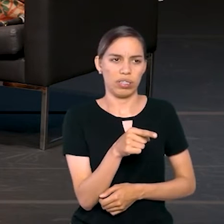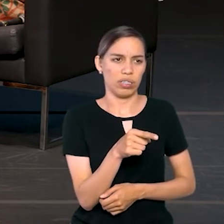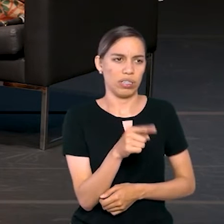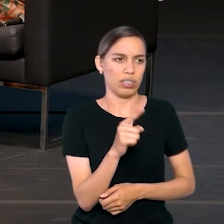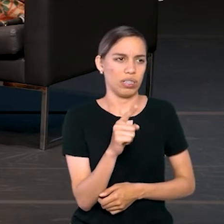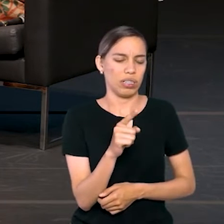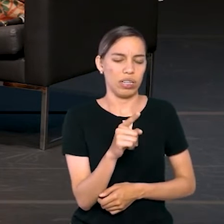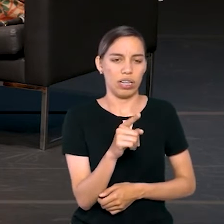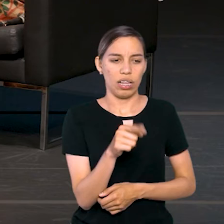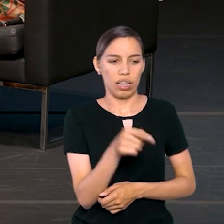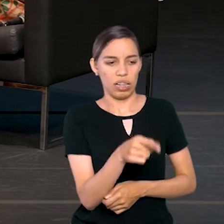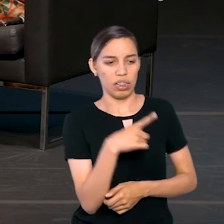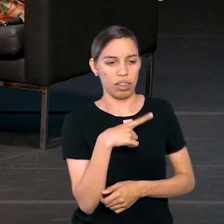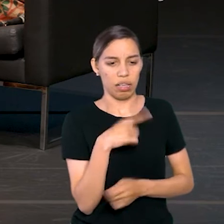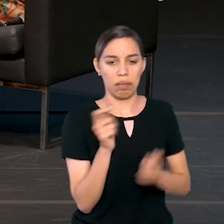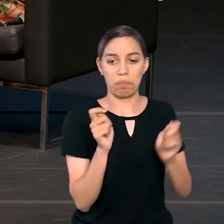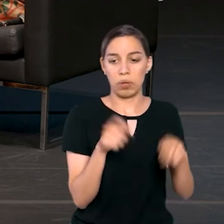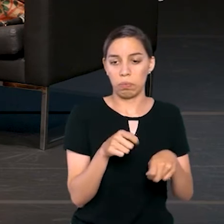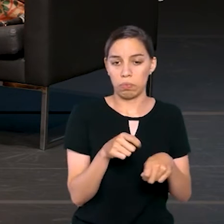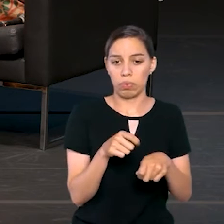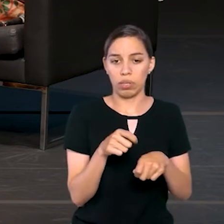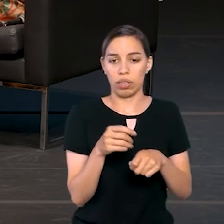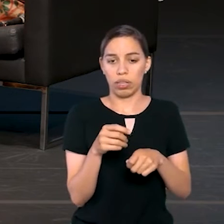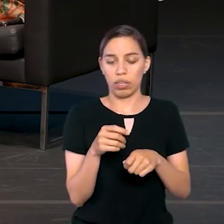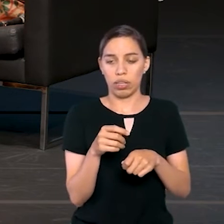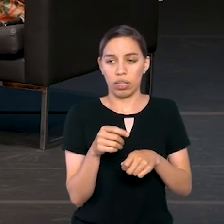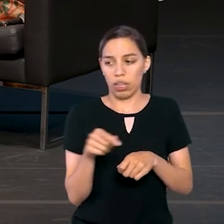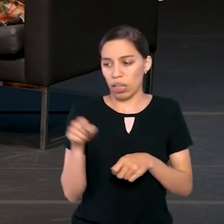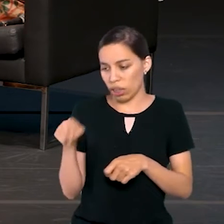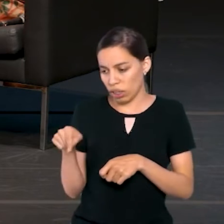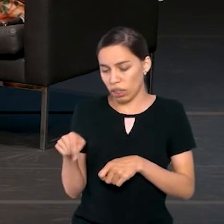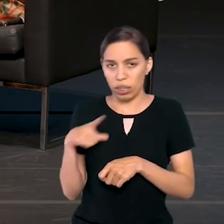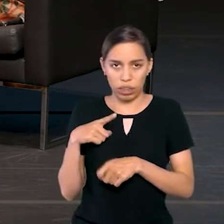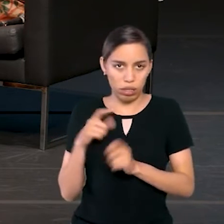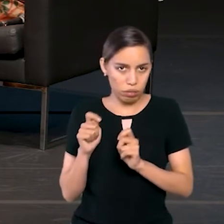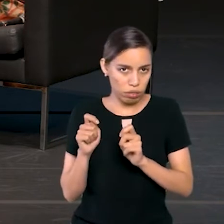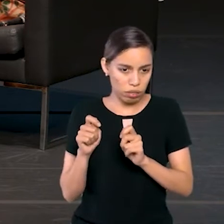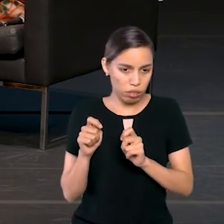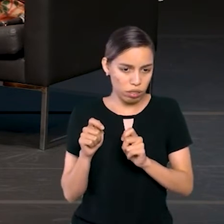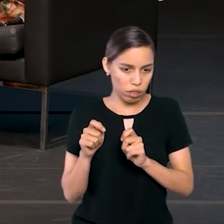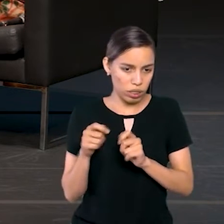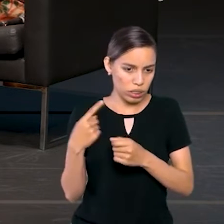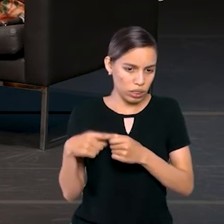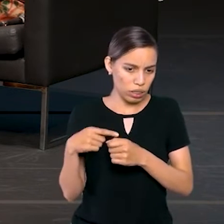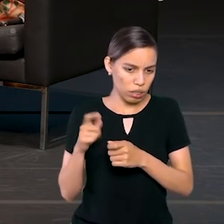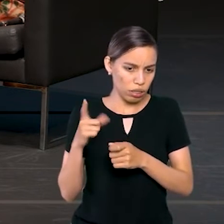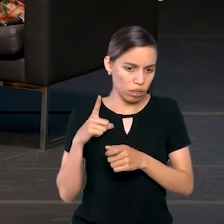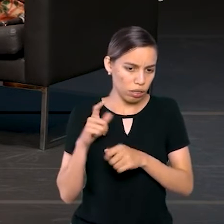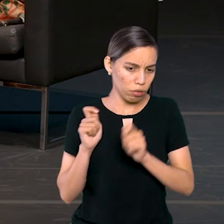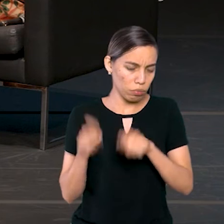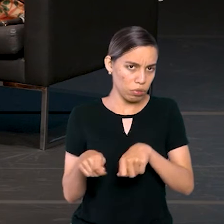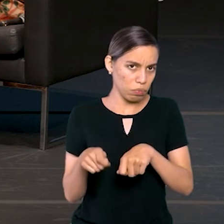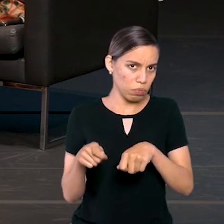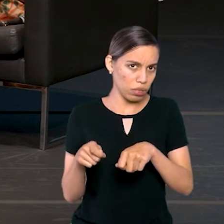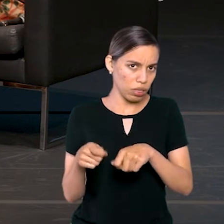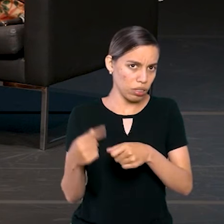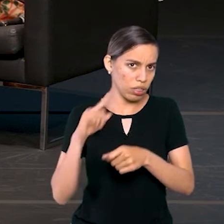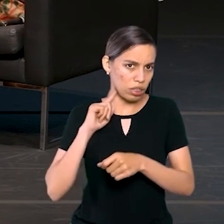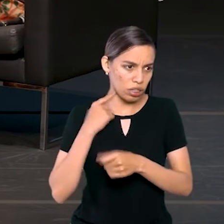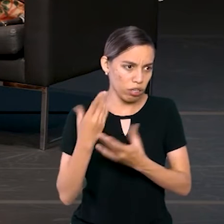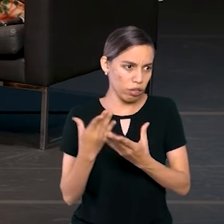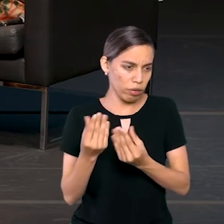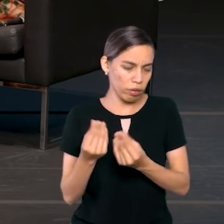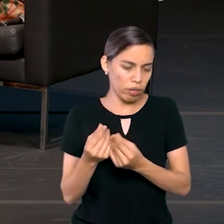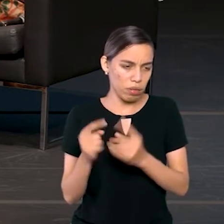técnica nossa de produzir lixo. Eles não alcançaram ainda essa sofisticação.